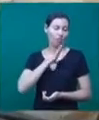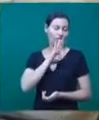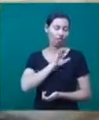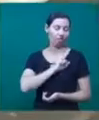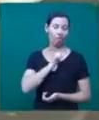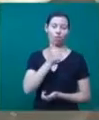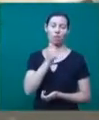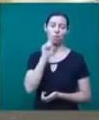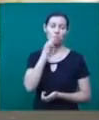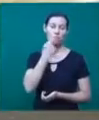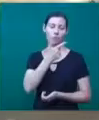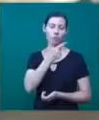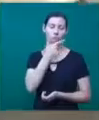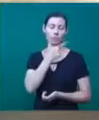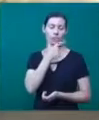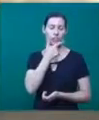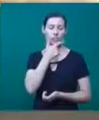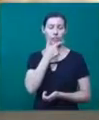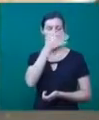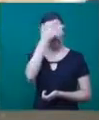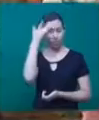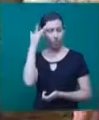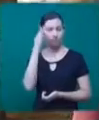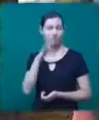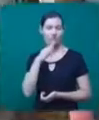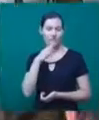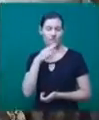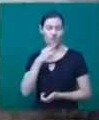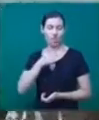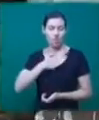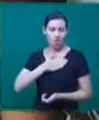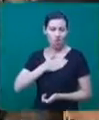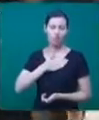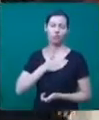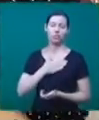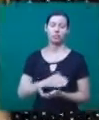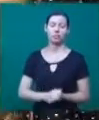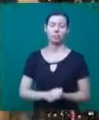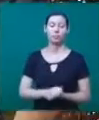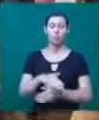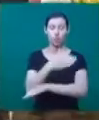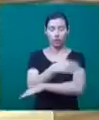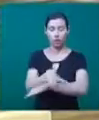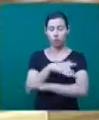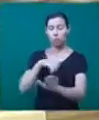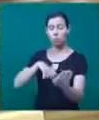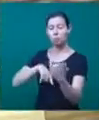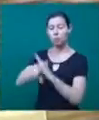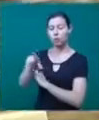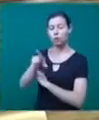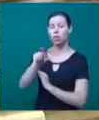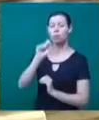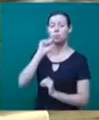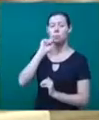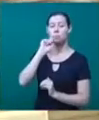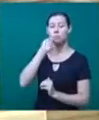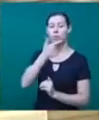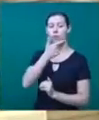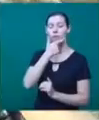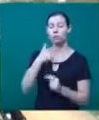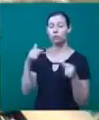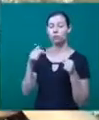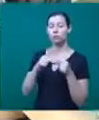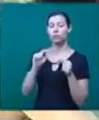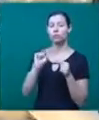não goste ou nunca tenha saboreado pelo menos um. Nós fomos às ruas fazer a seguinte pergunta. Pão de queijo combina com o